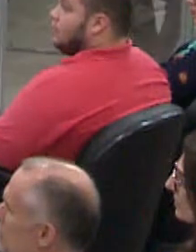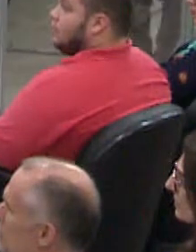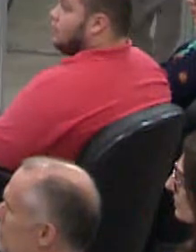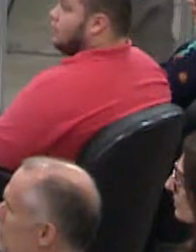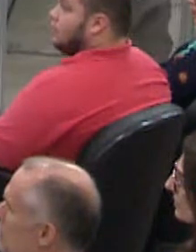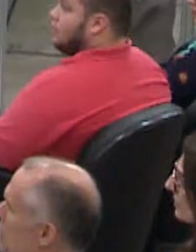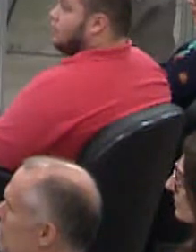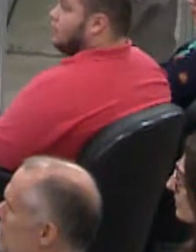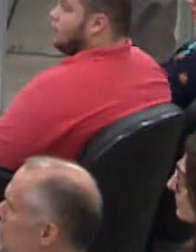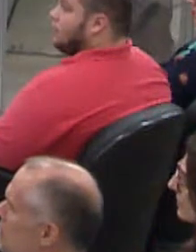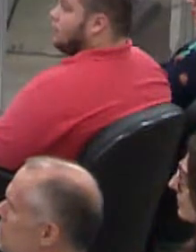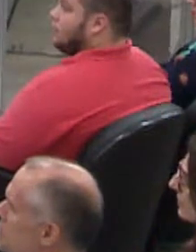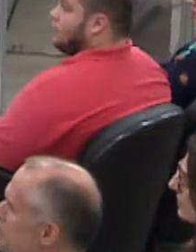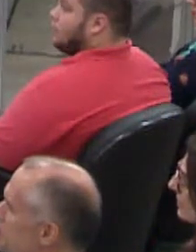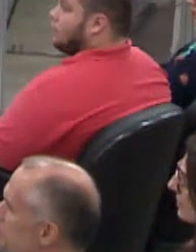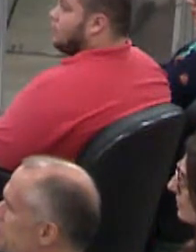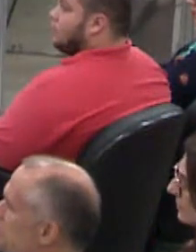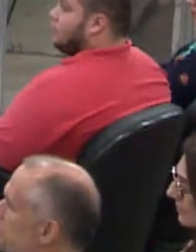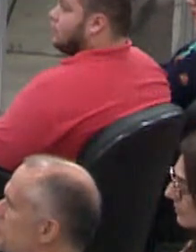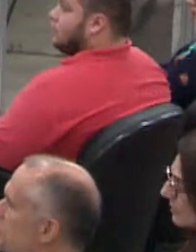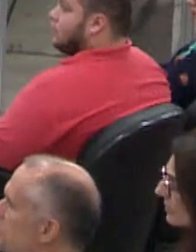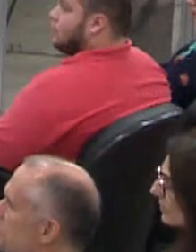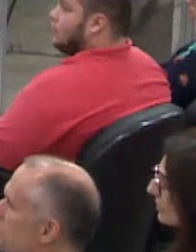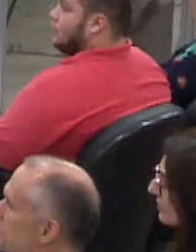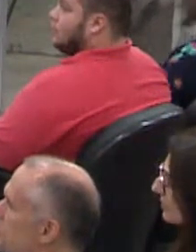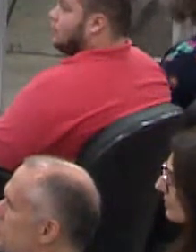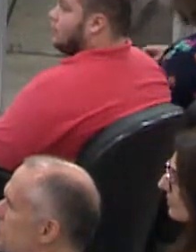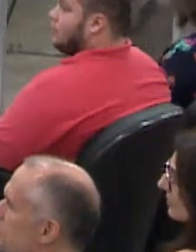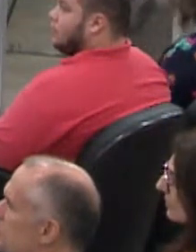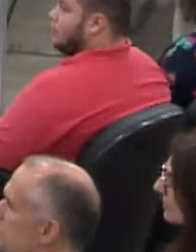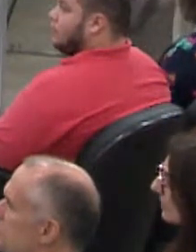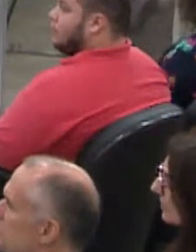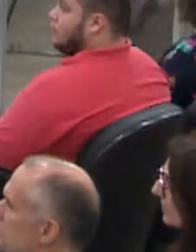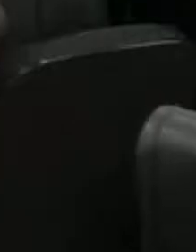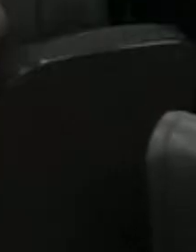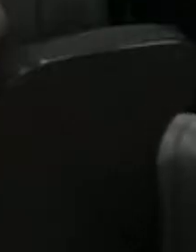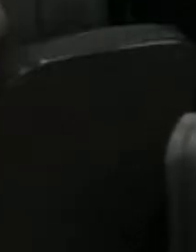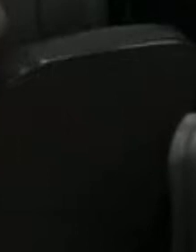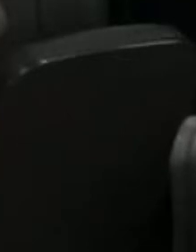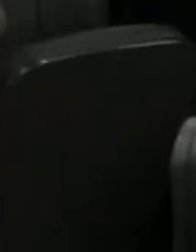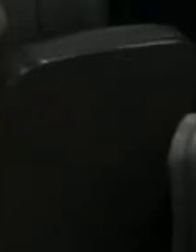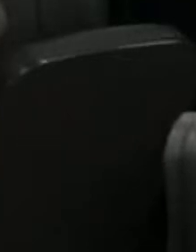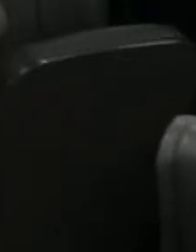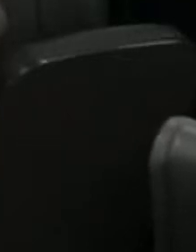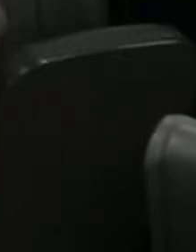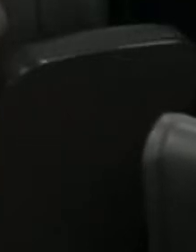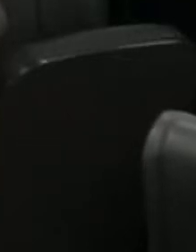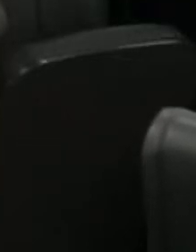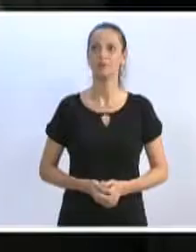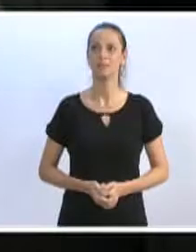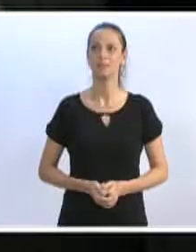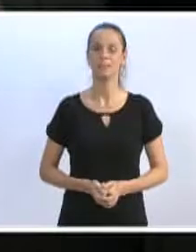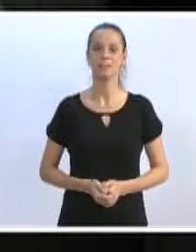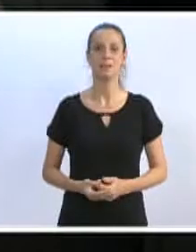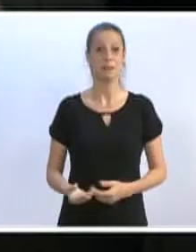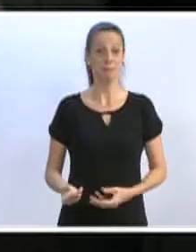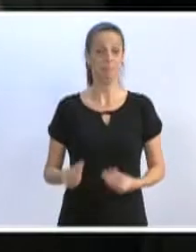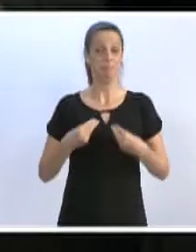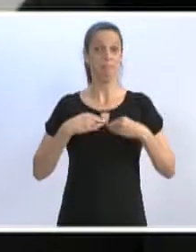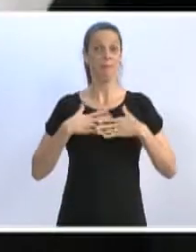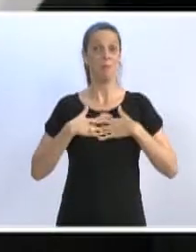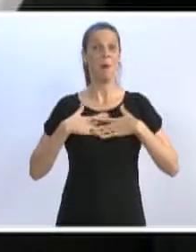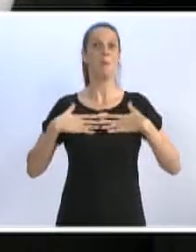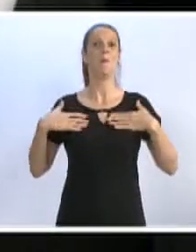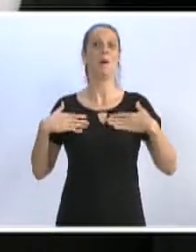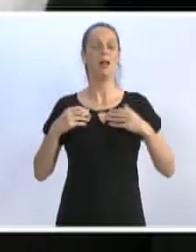convidados. Sejam muito bem-vindos. E eu agradeço essa oportunidade, que é uma honra,